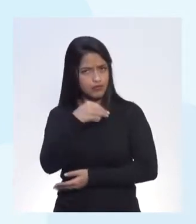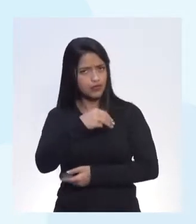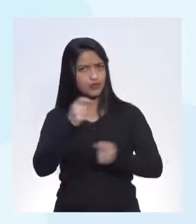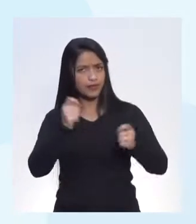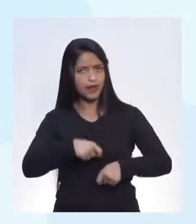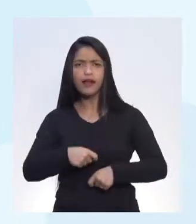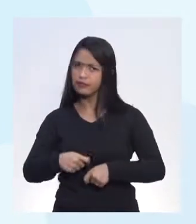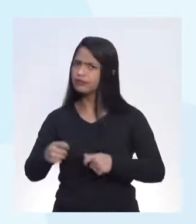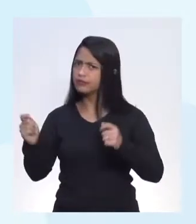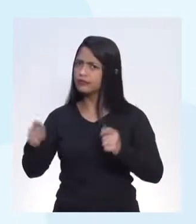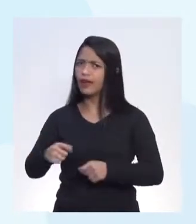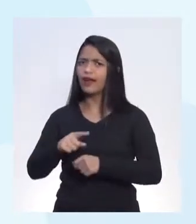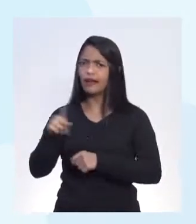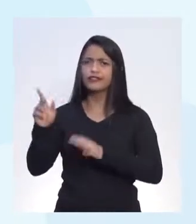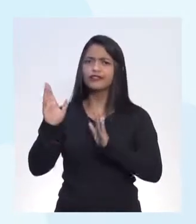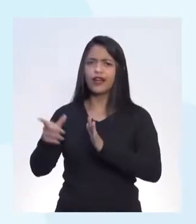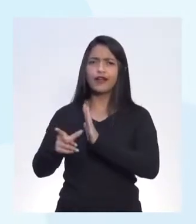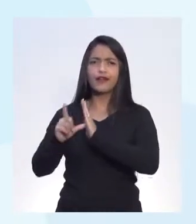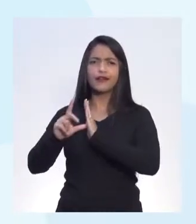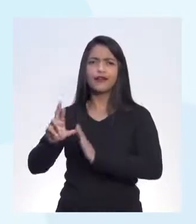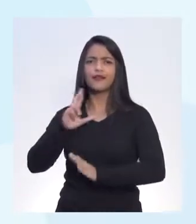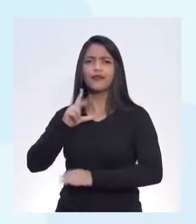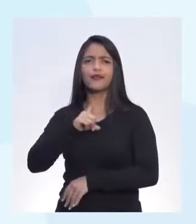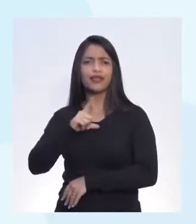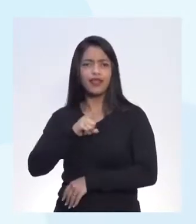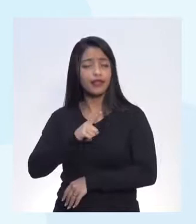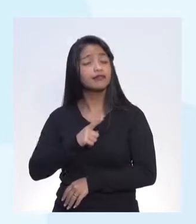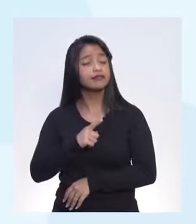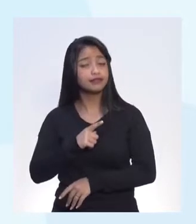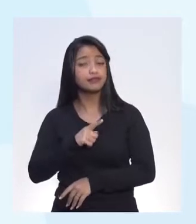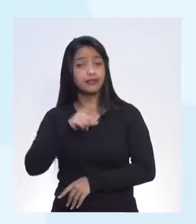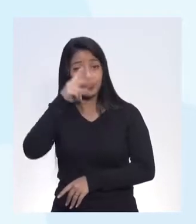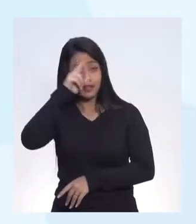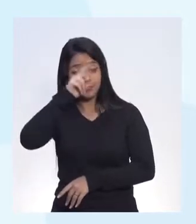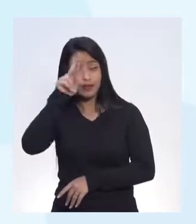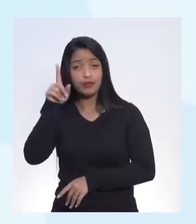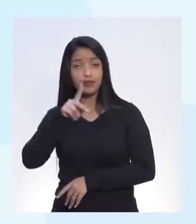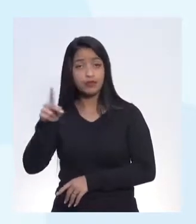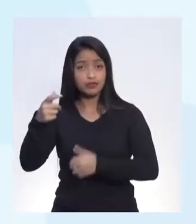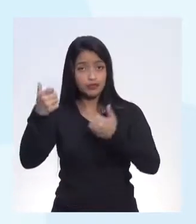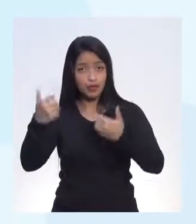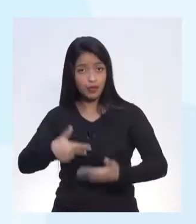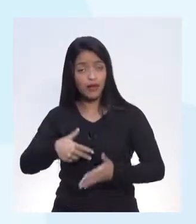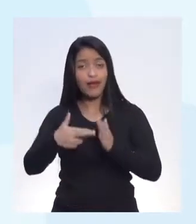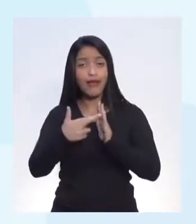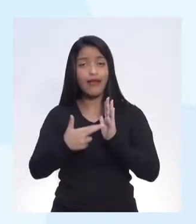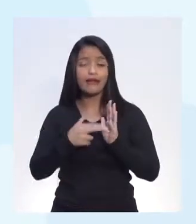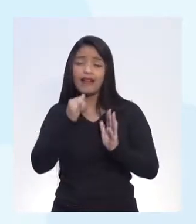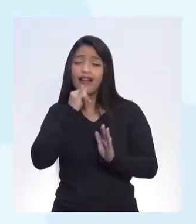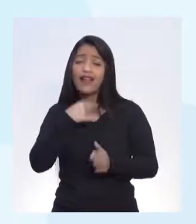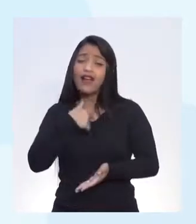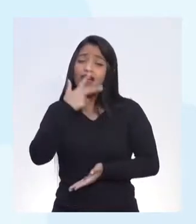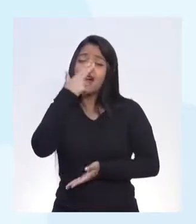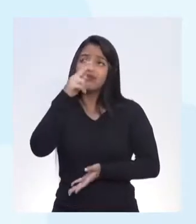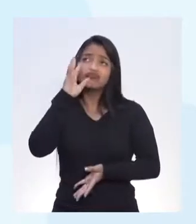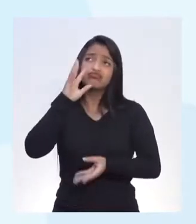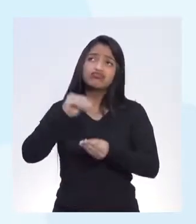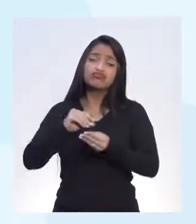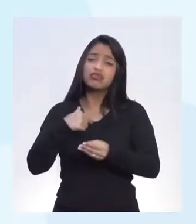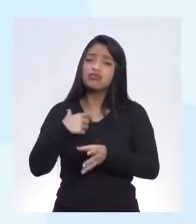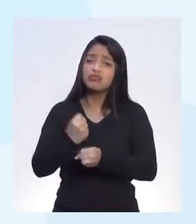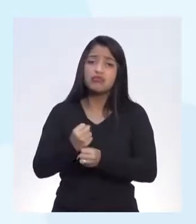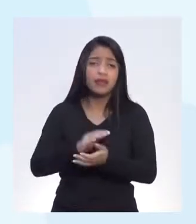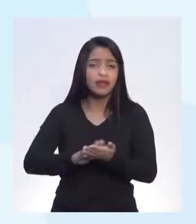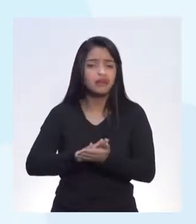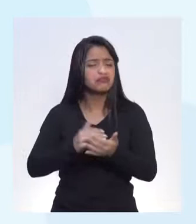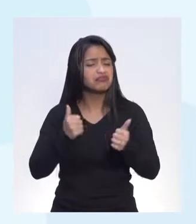responderam aqui, é 1 minutinho, ótimo. E vale Tá aquela bom. regra lá que o professor Jonas falou, né? Professor, eu deduzi, não usei cálculo. Não, beleza, sem problema nenhum. O que